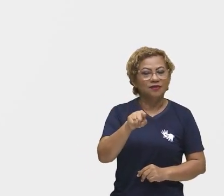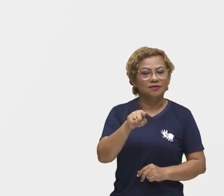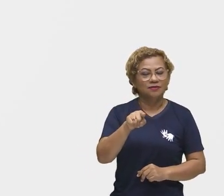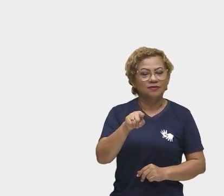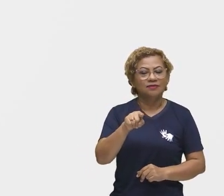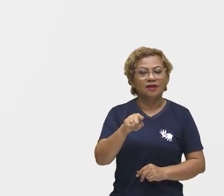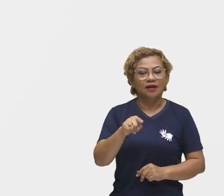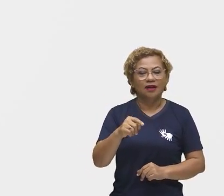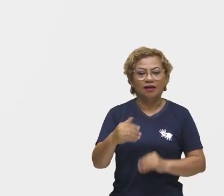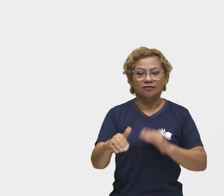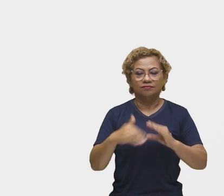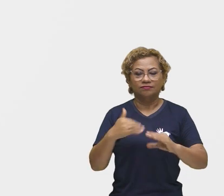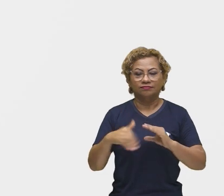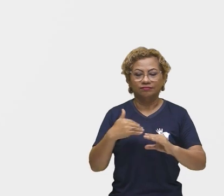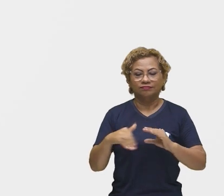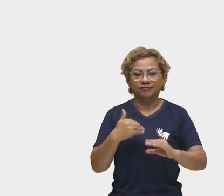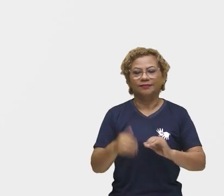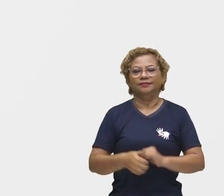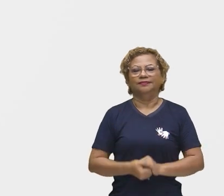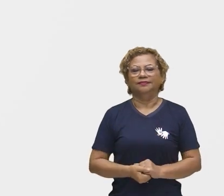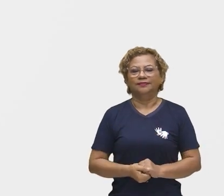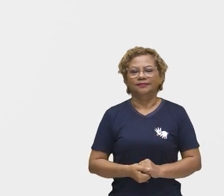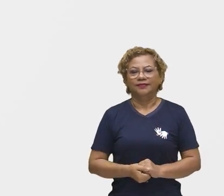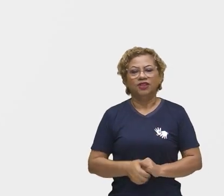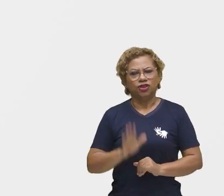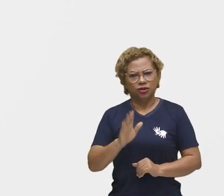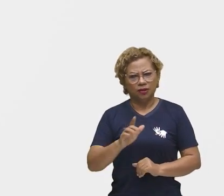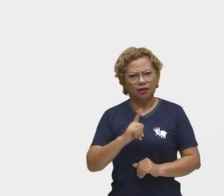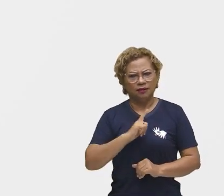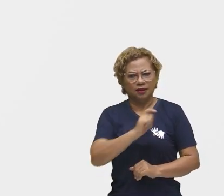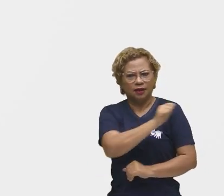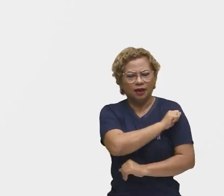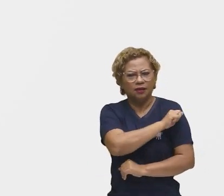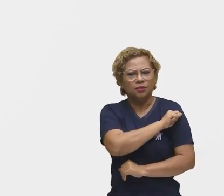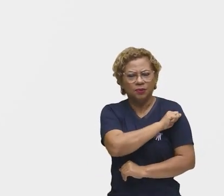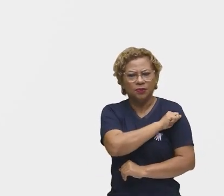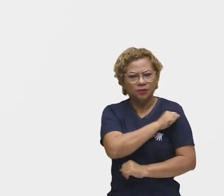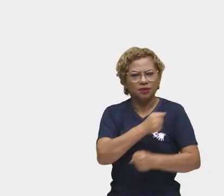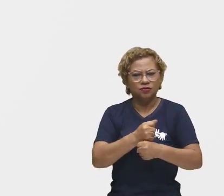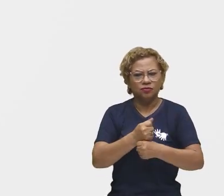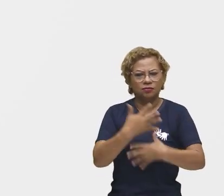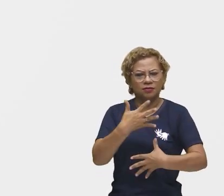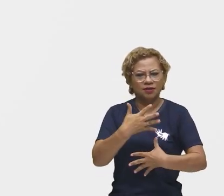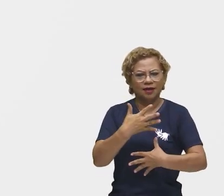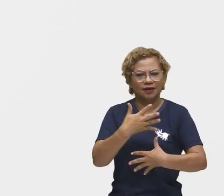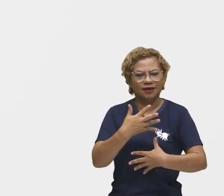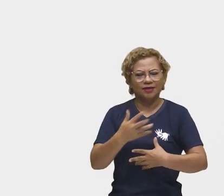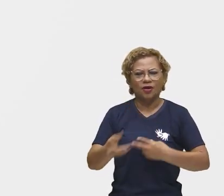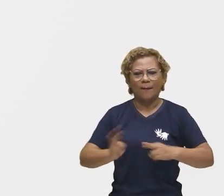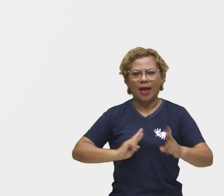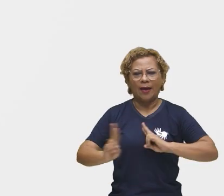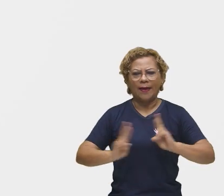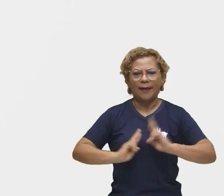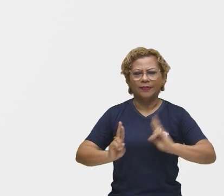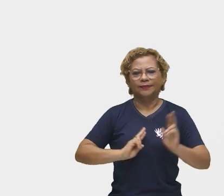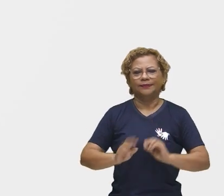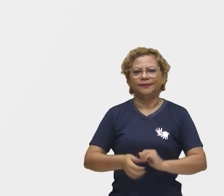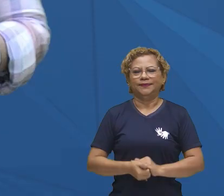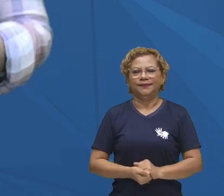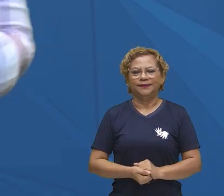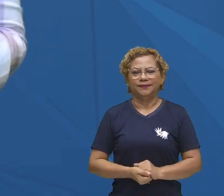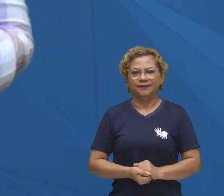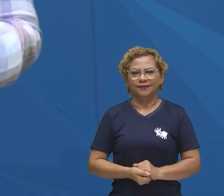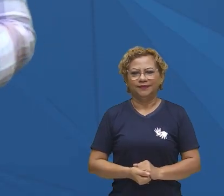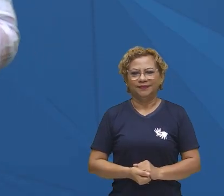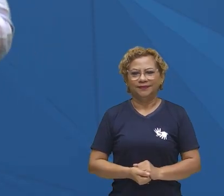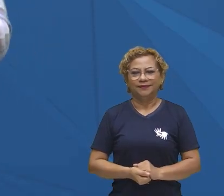e anotem, né? Tem gente respondendo, olha só, já tô olhando ali no nosso chat e